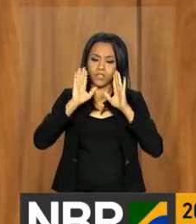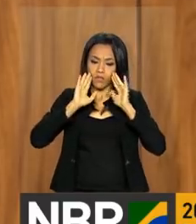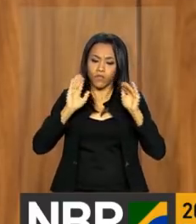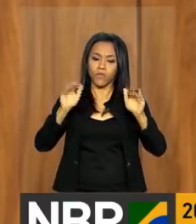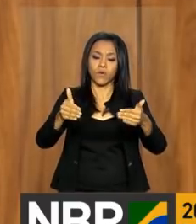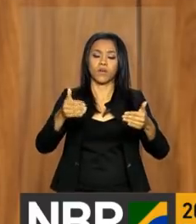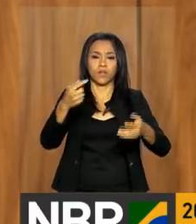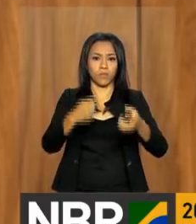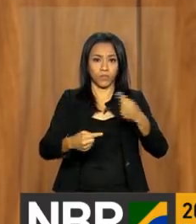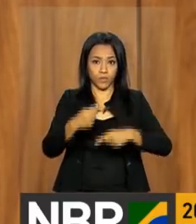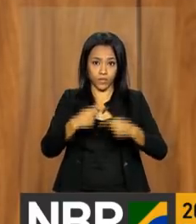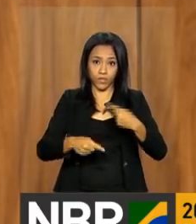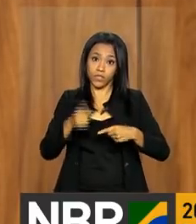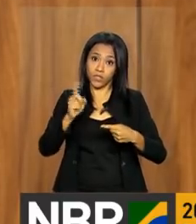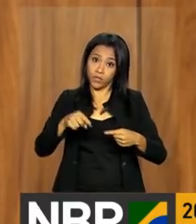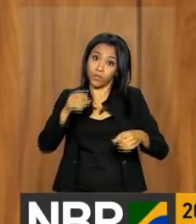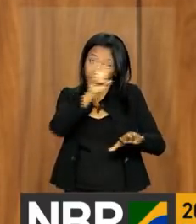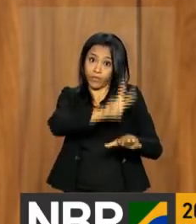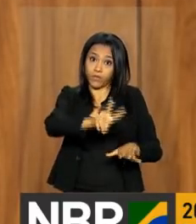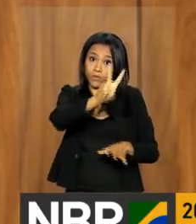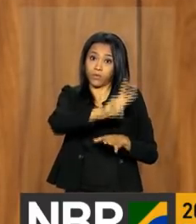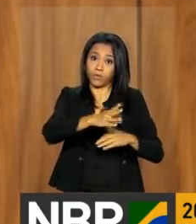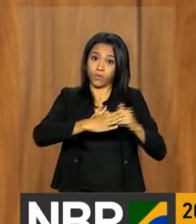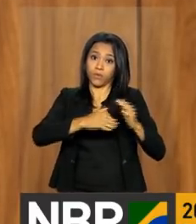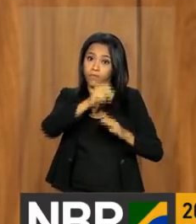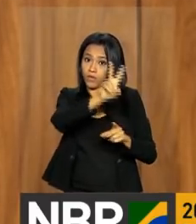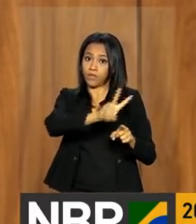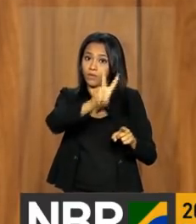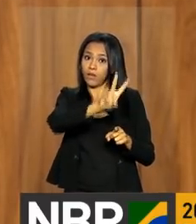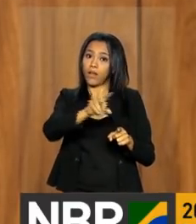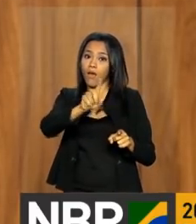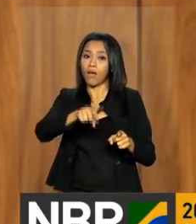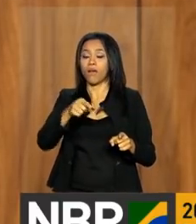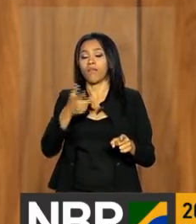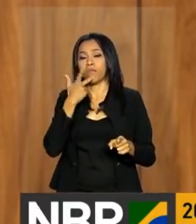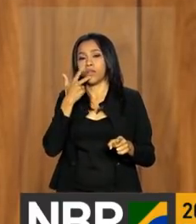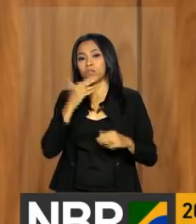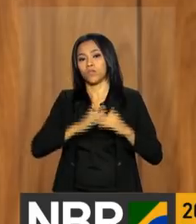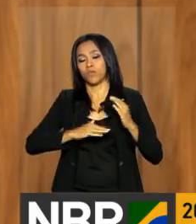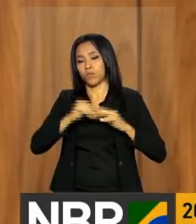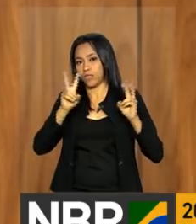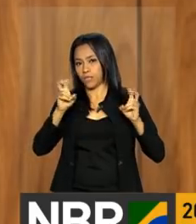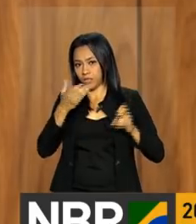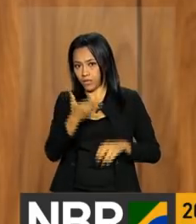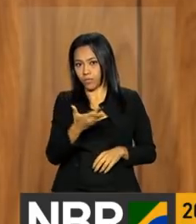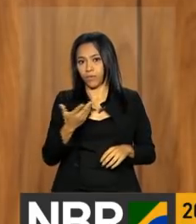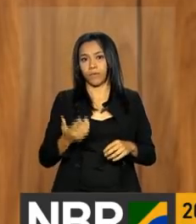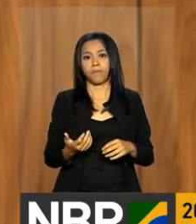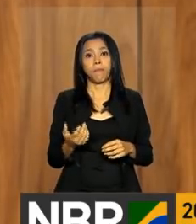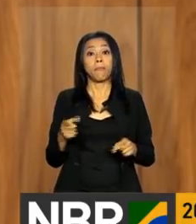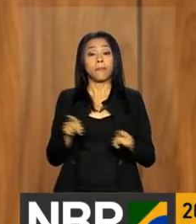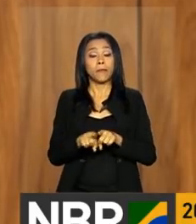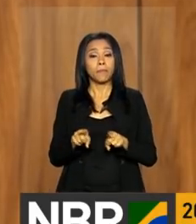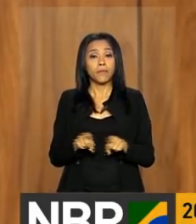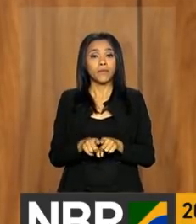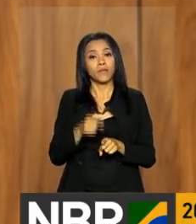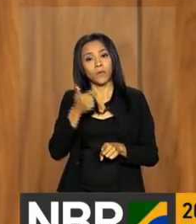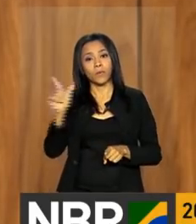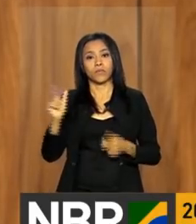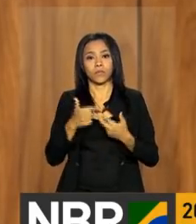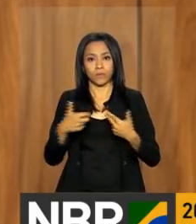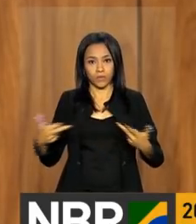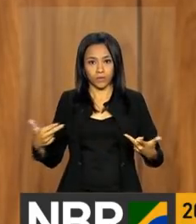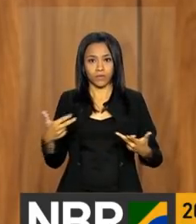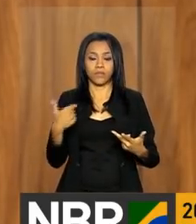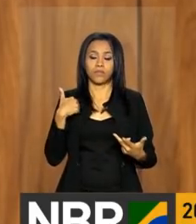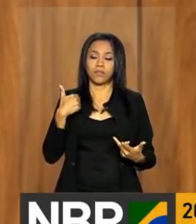em relação à Venezuela se deu nessa direção. Evidentemente, também não deixei,